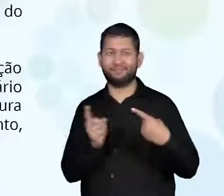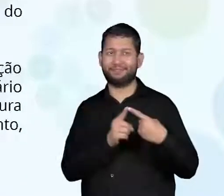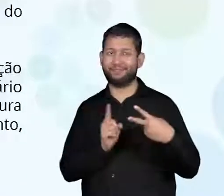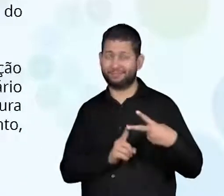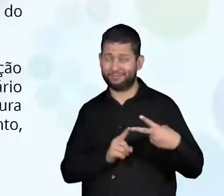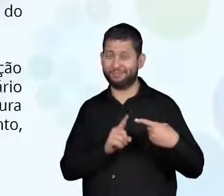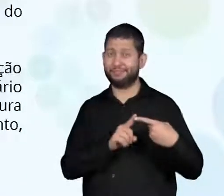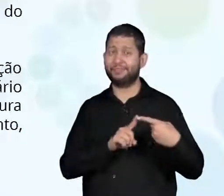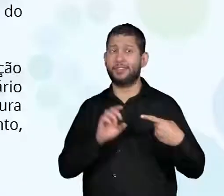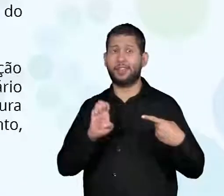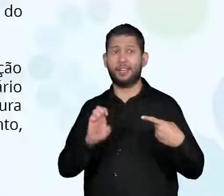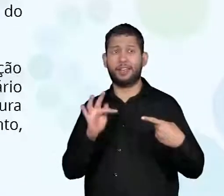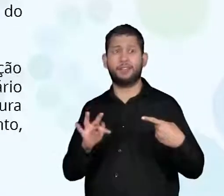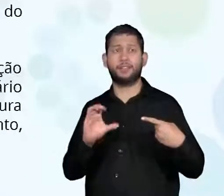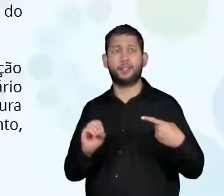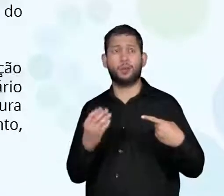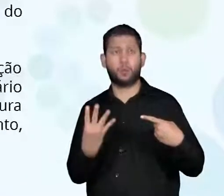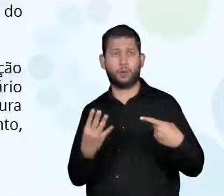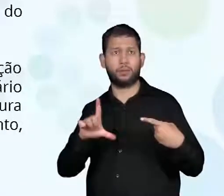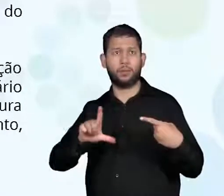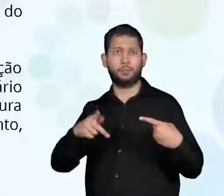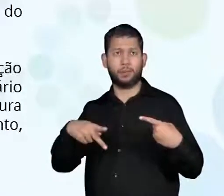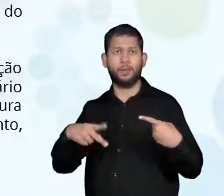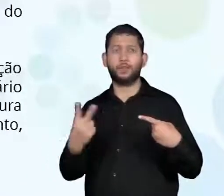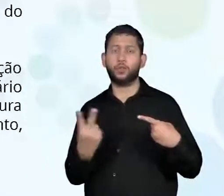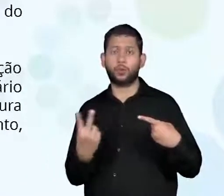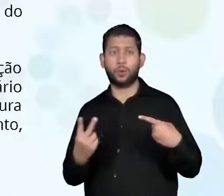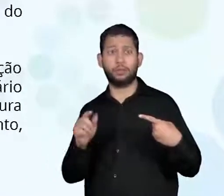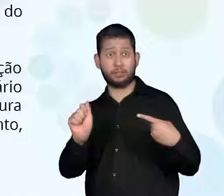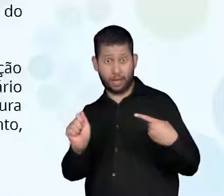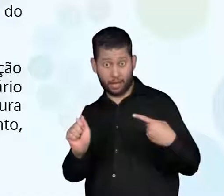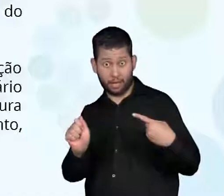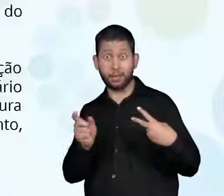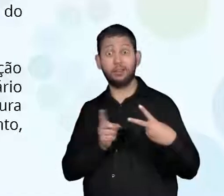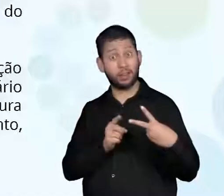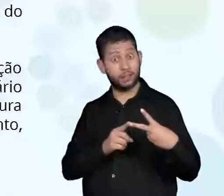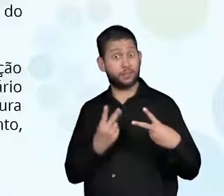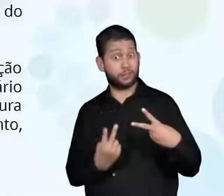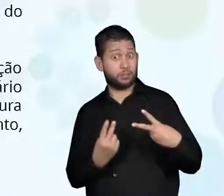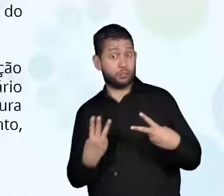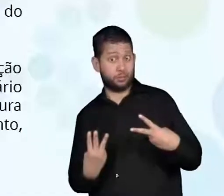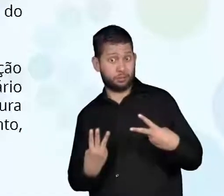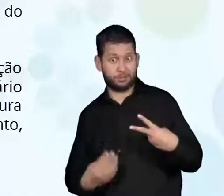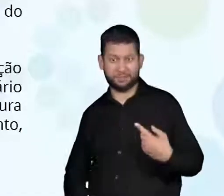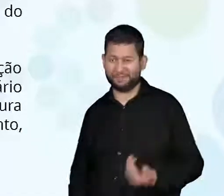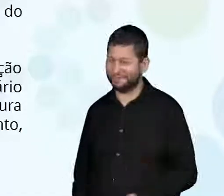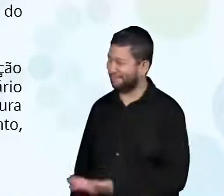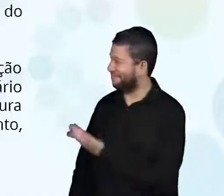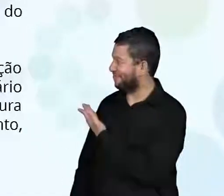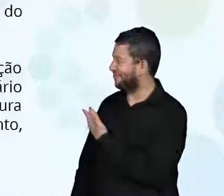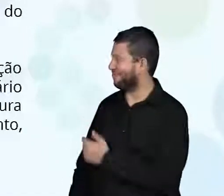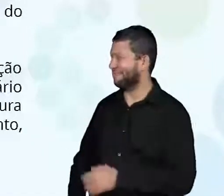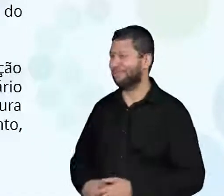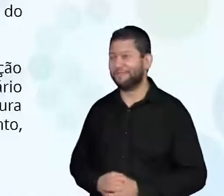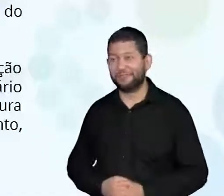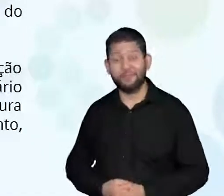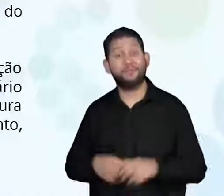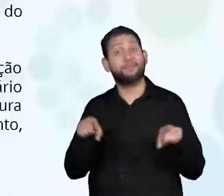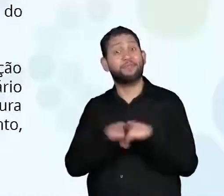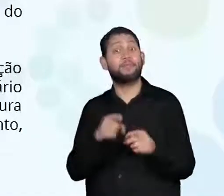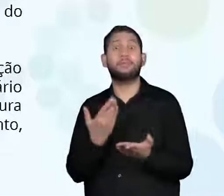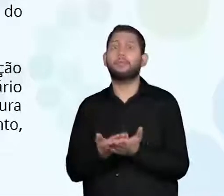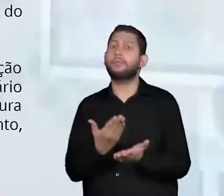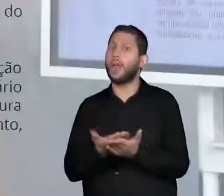LP22A e a EF04 LP23. Muito bem. Temos também uma aula